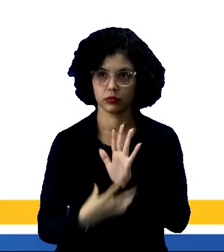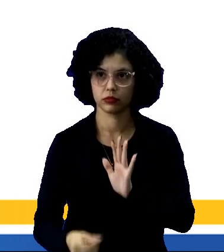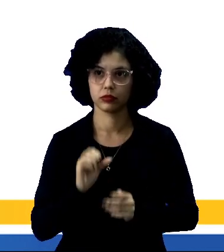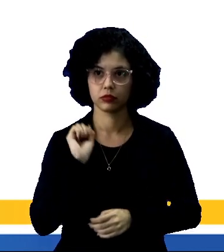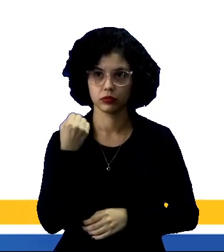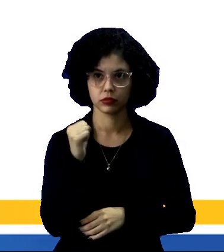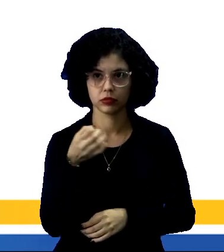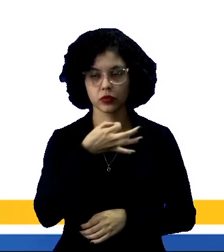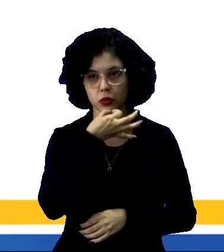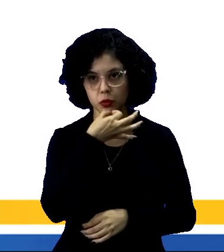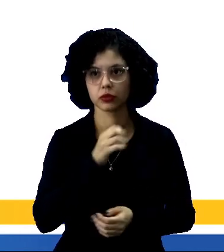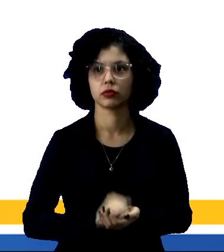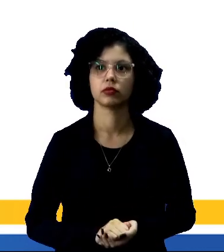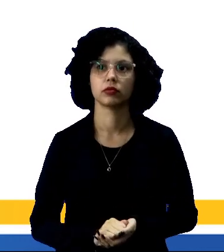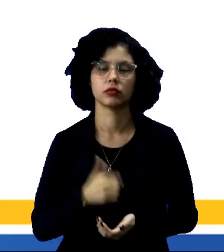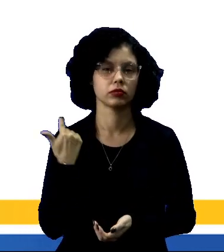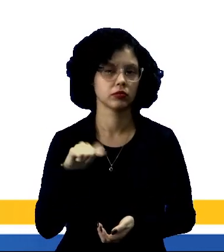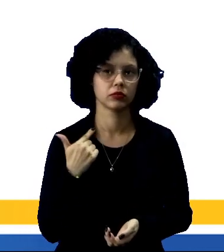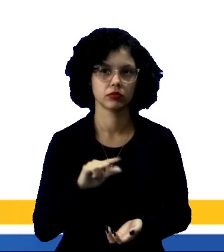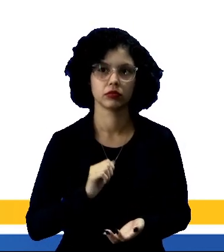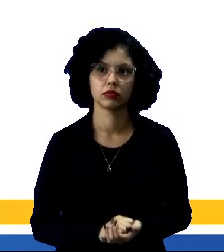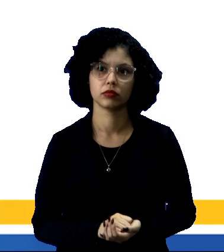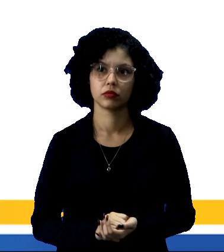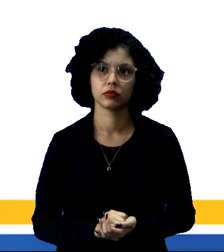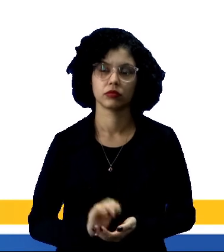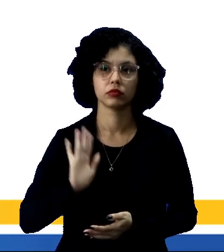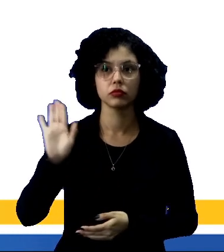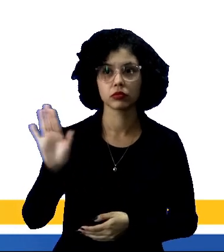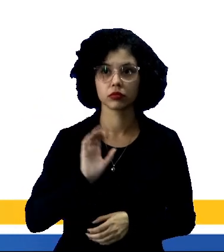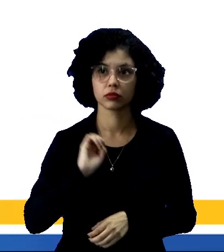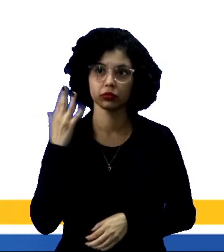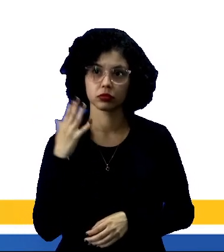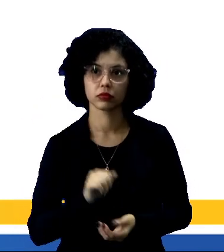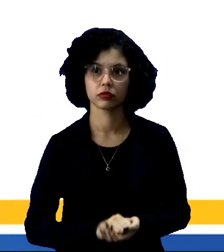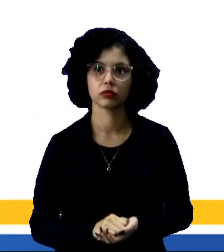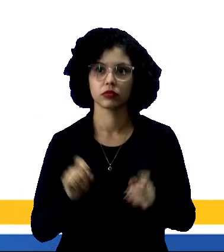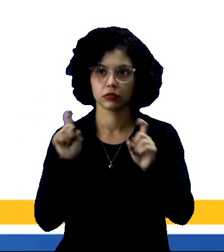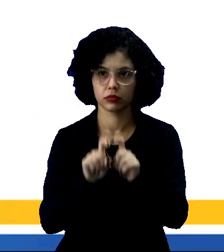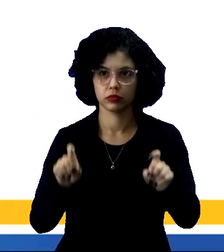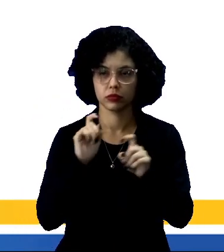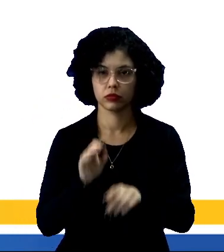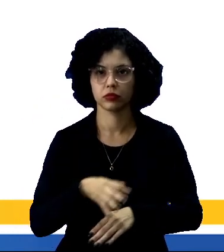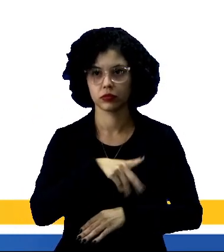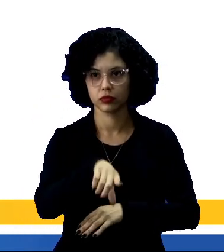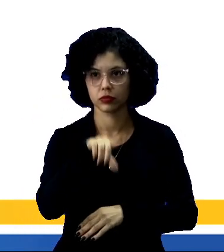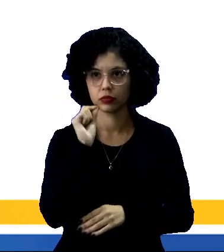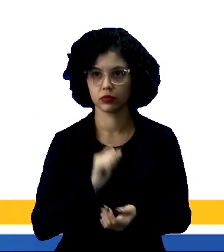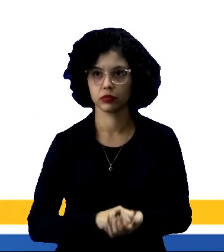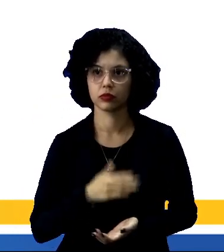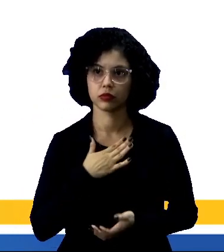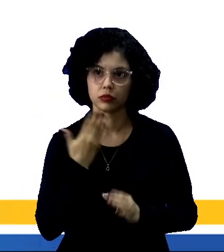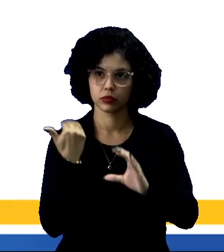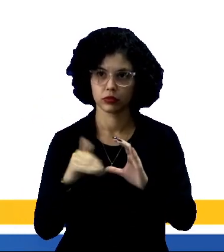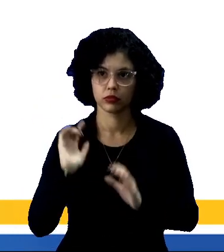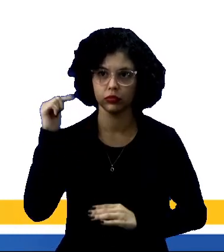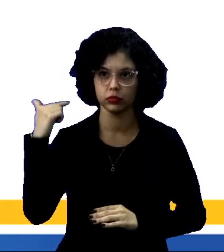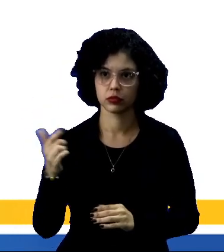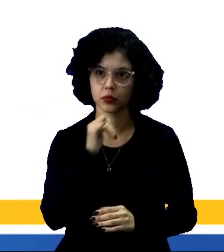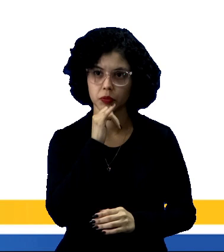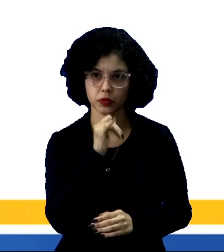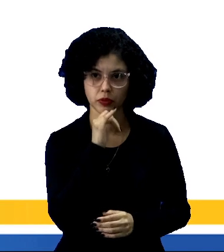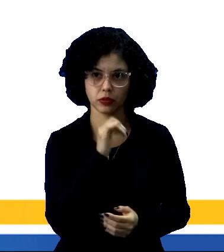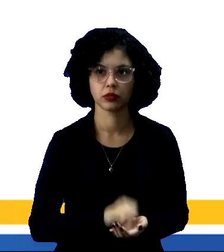de 8 apitos e não funcionava. Diante deste fato, recusei o computador e solicitei que me fosse enviado